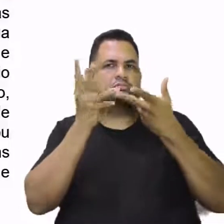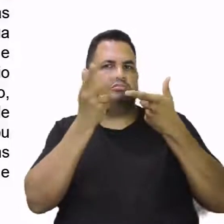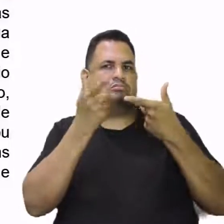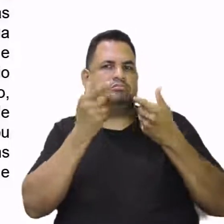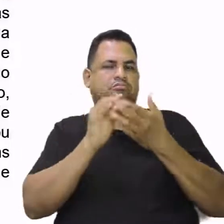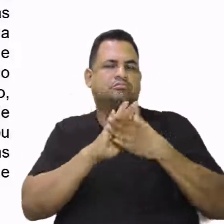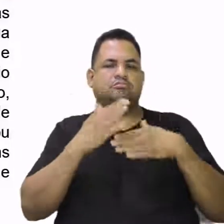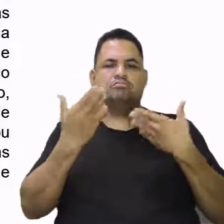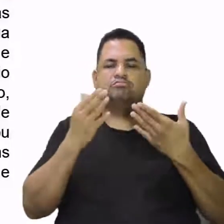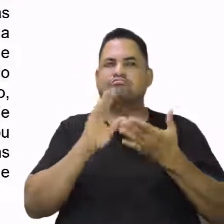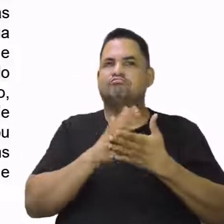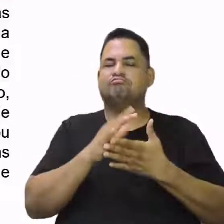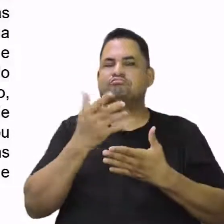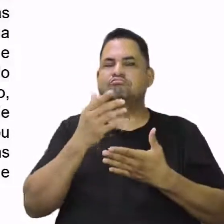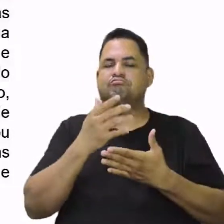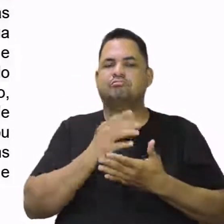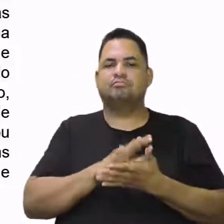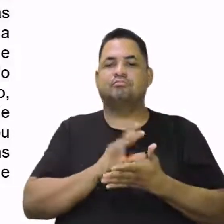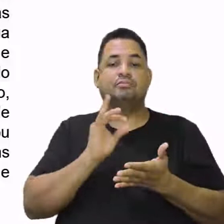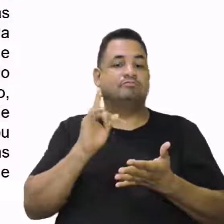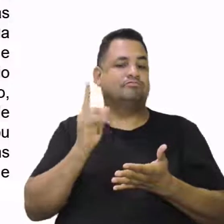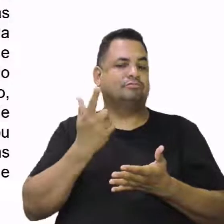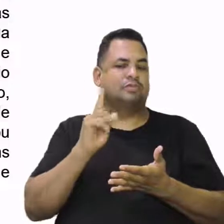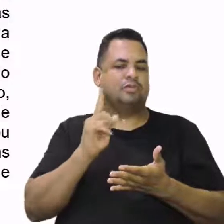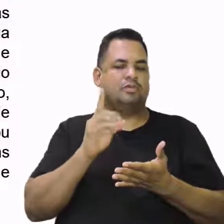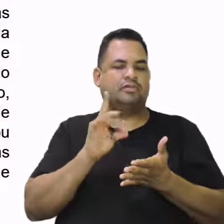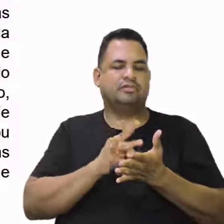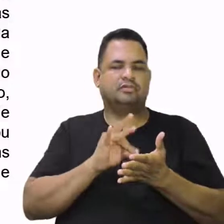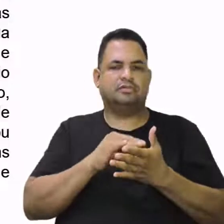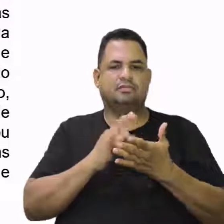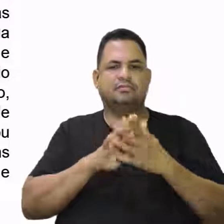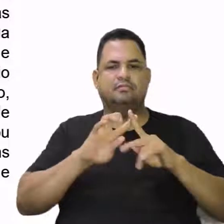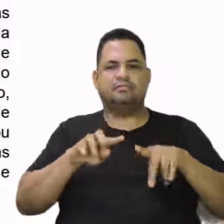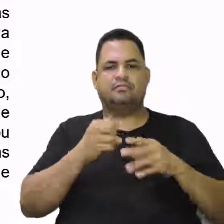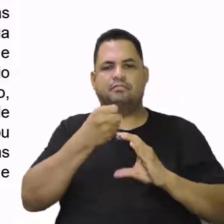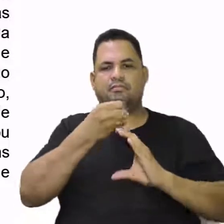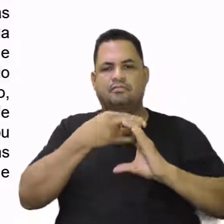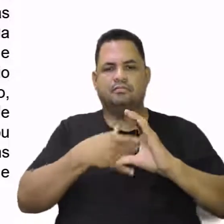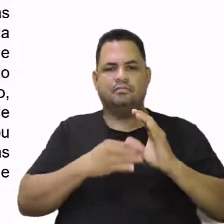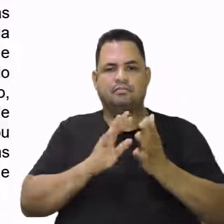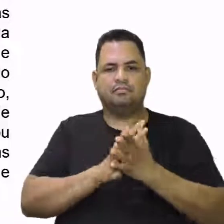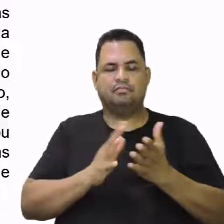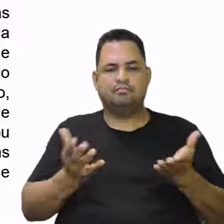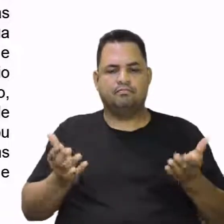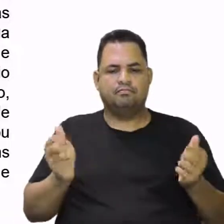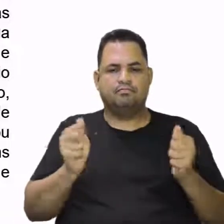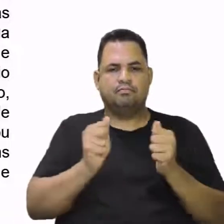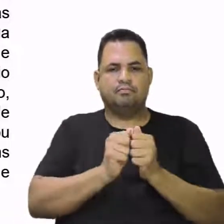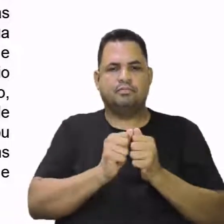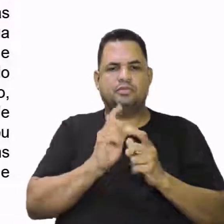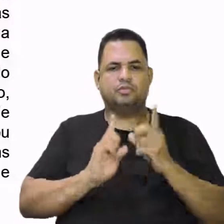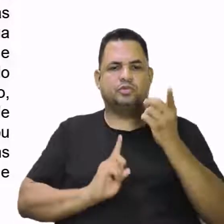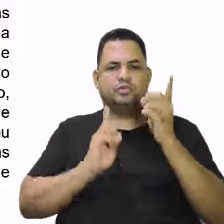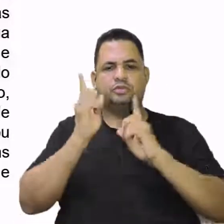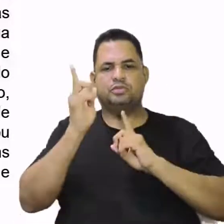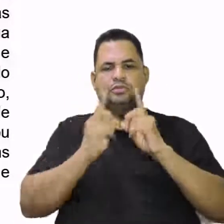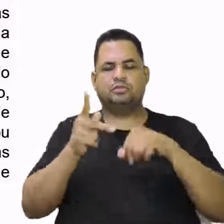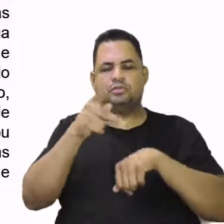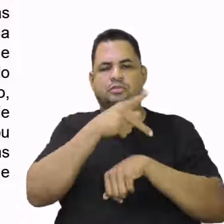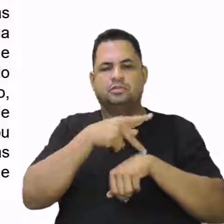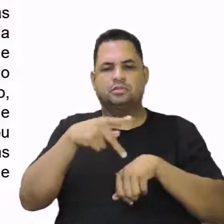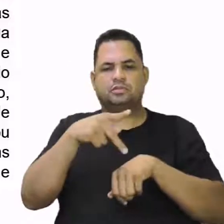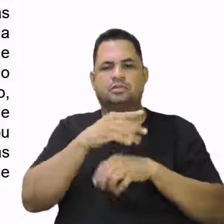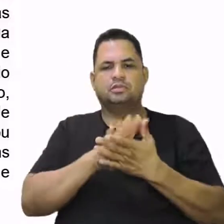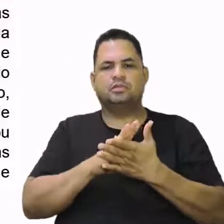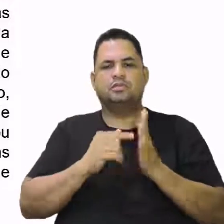Inanimado e fictício, mas apesar de ser características próximas ao Chile, ele